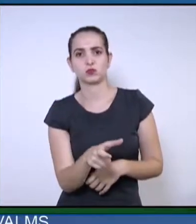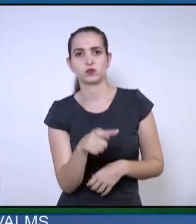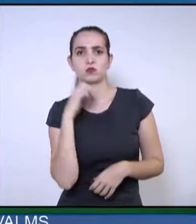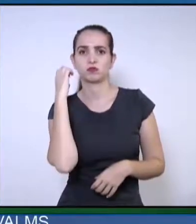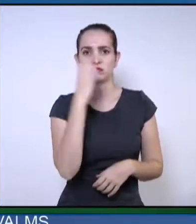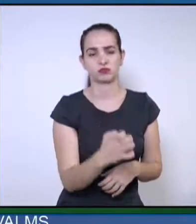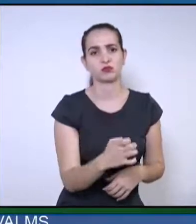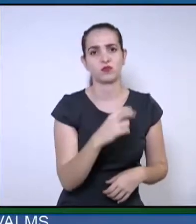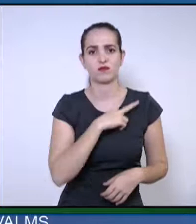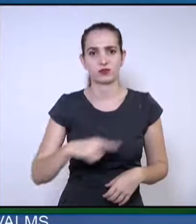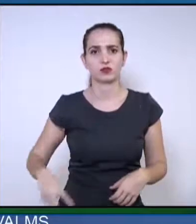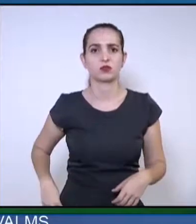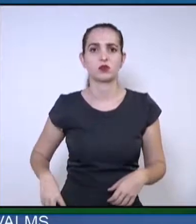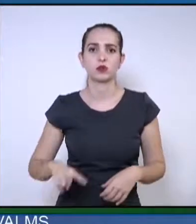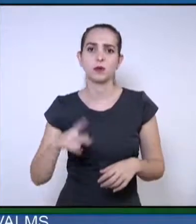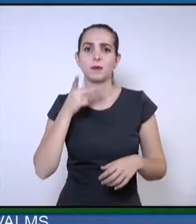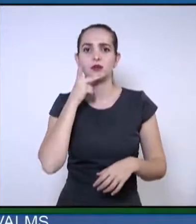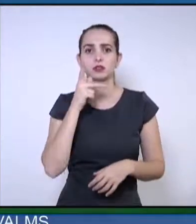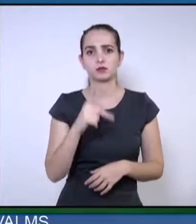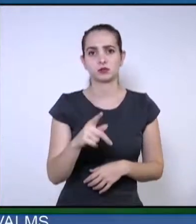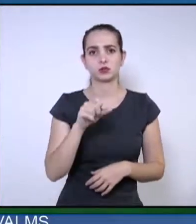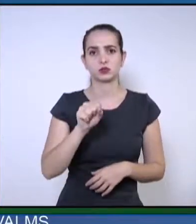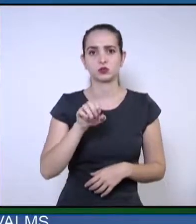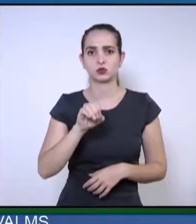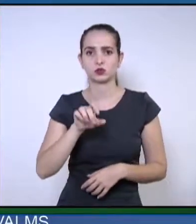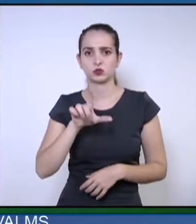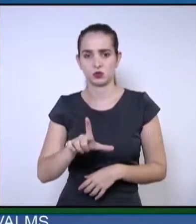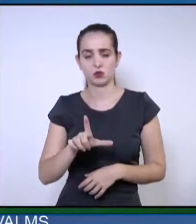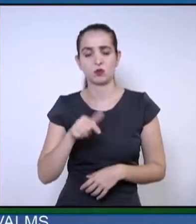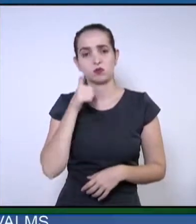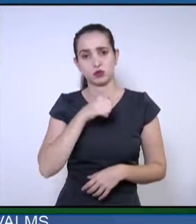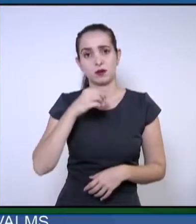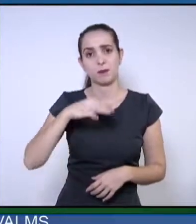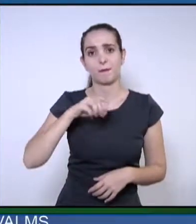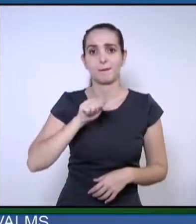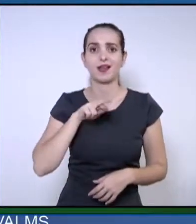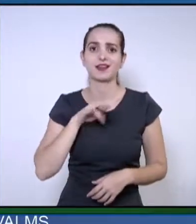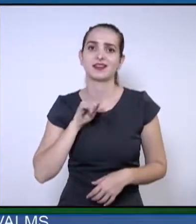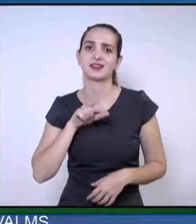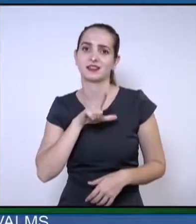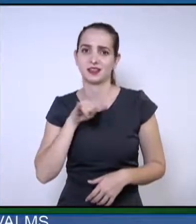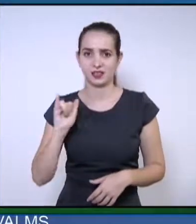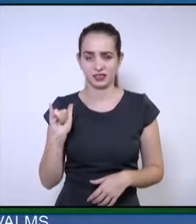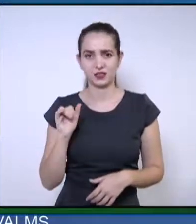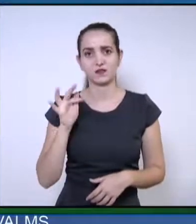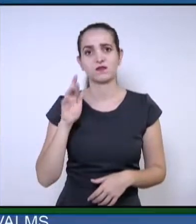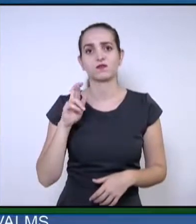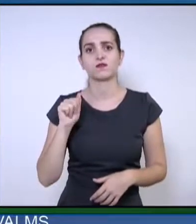vereadora do PSOL, da Marielle Franco, na noite de ontem.